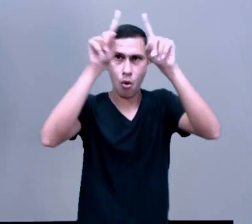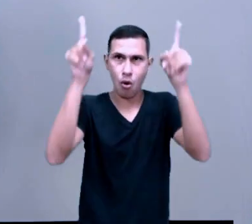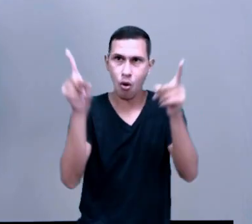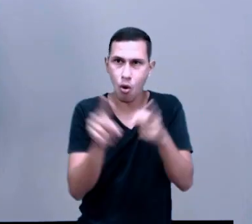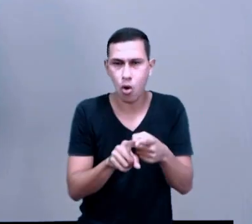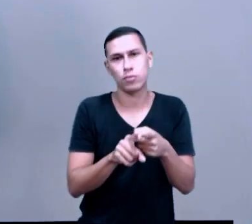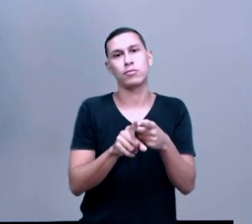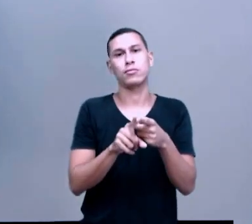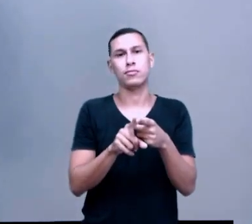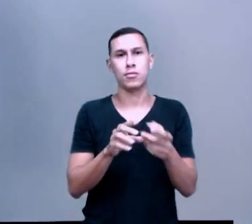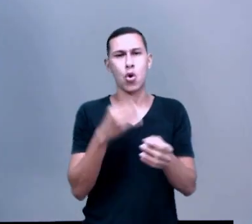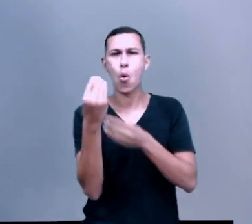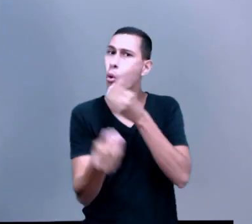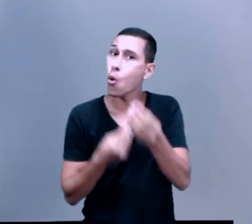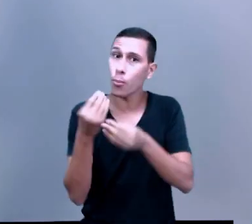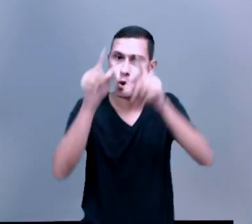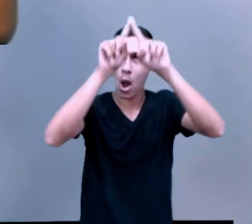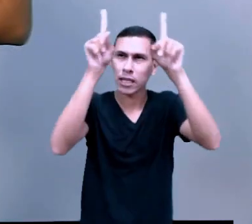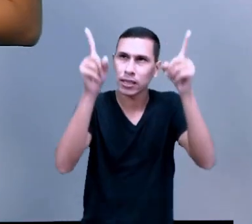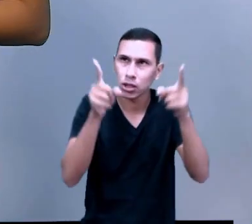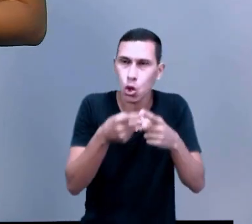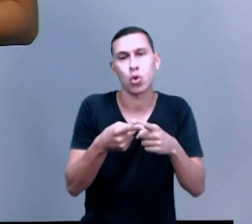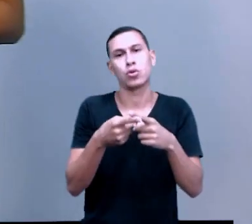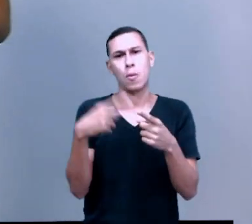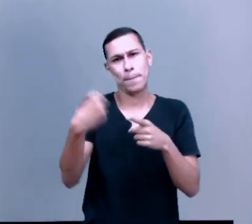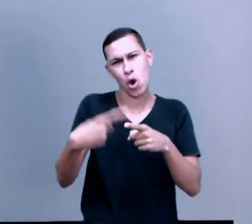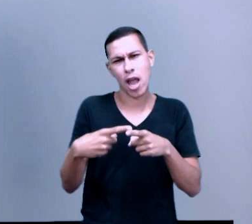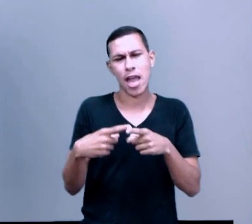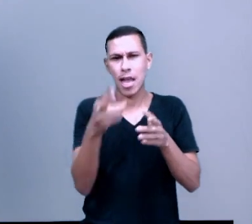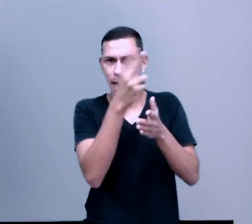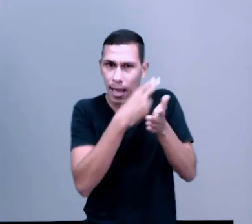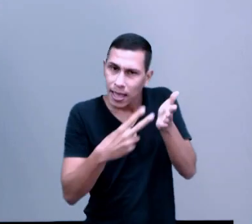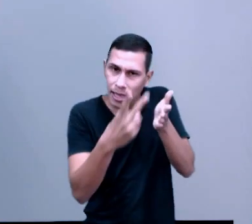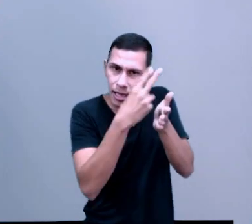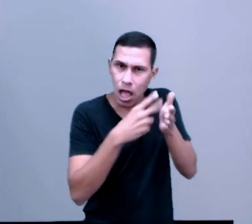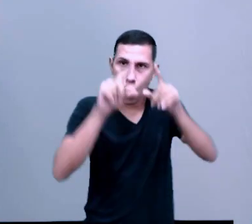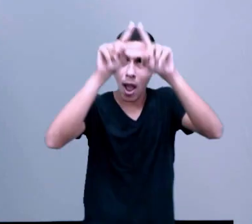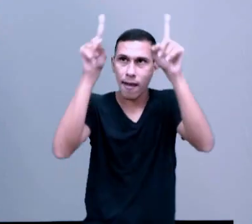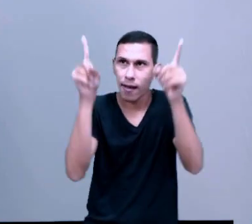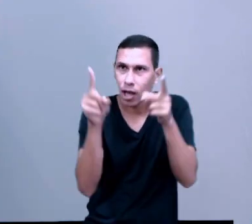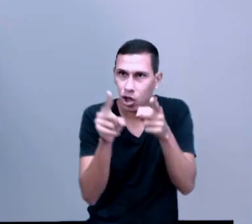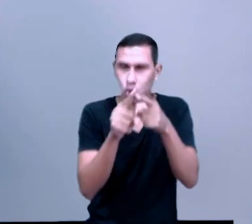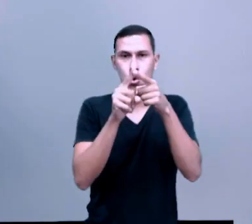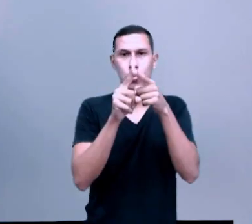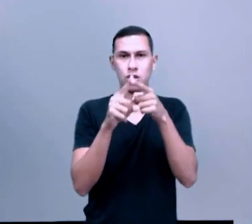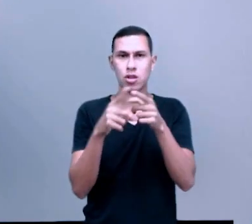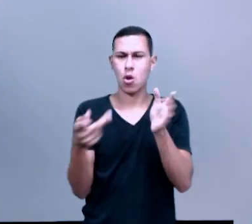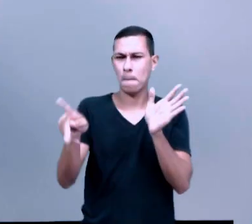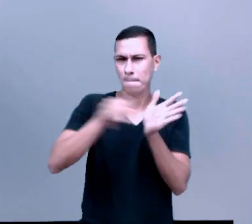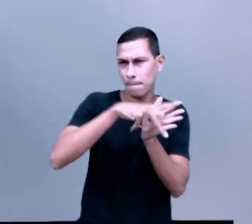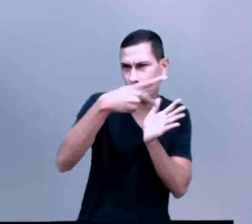riscos desse desenho como eles são arredondados esses imagens arredondadas elas são